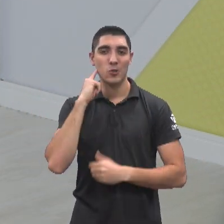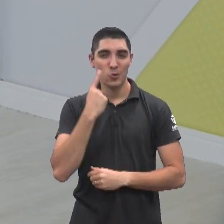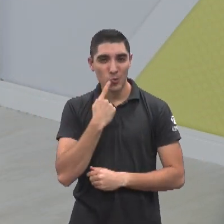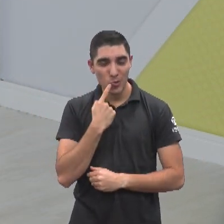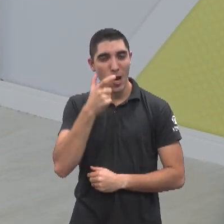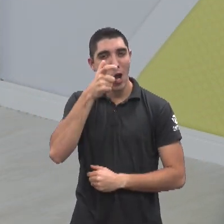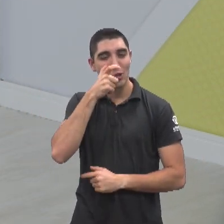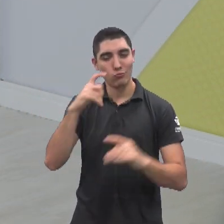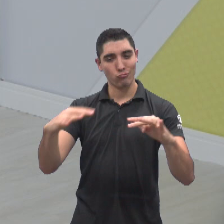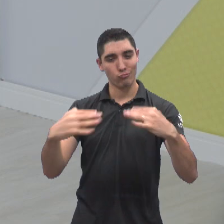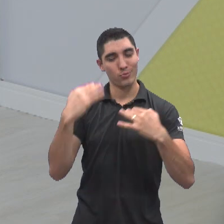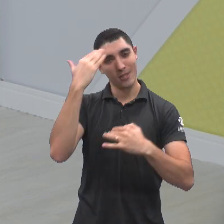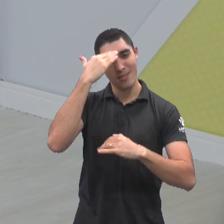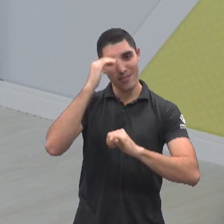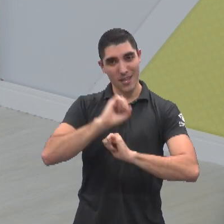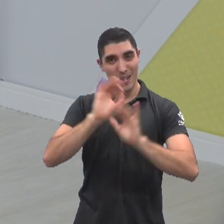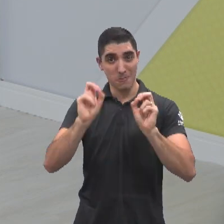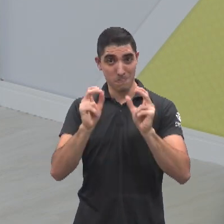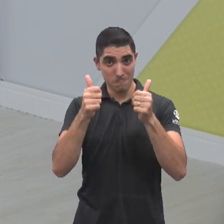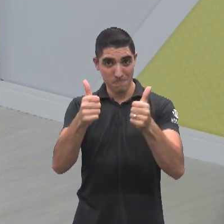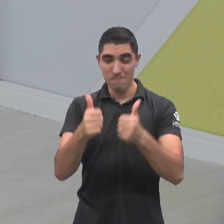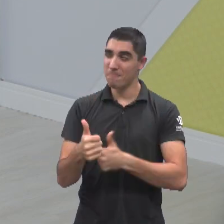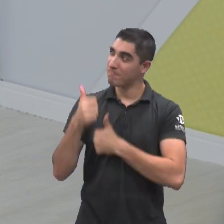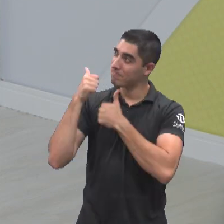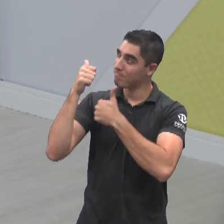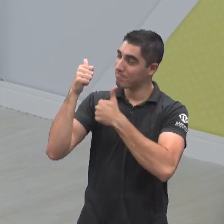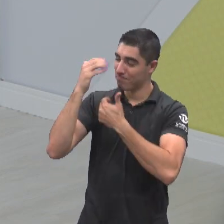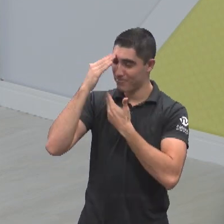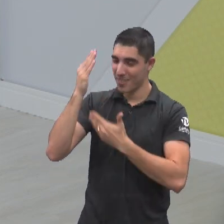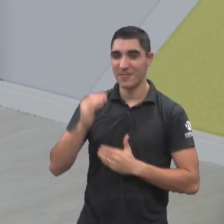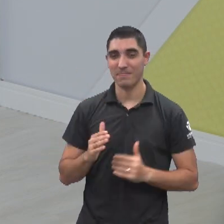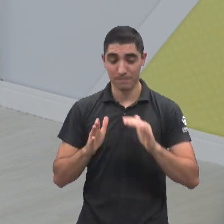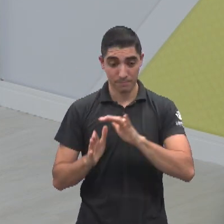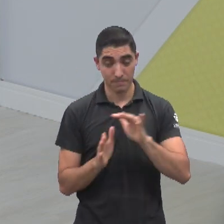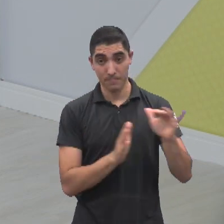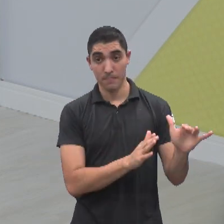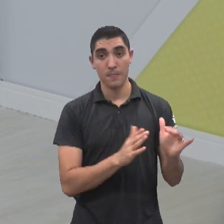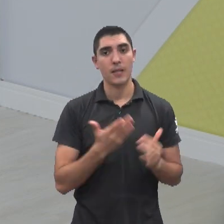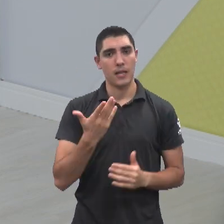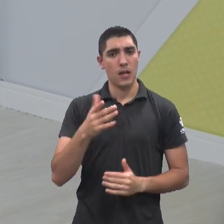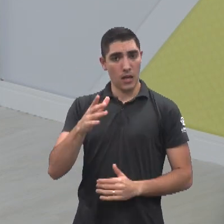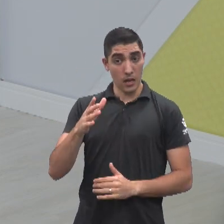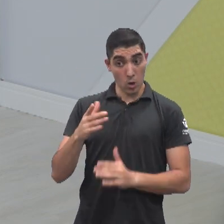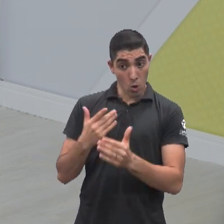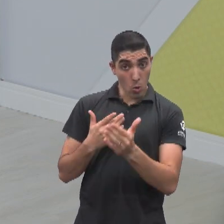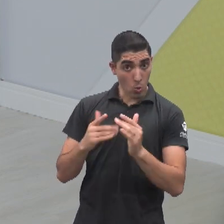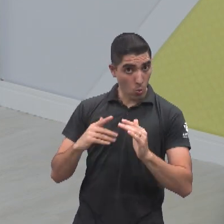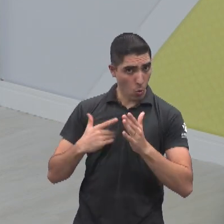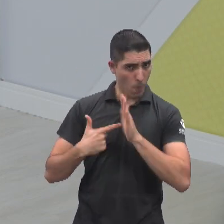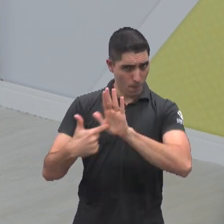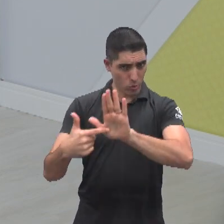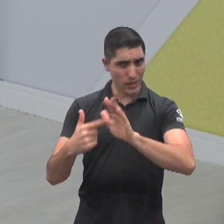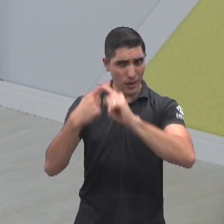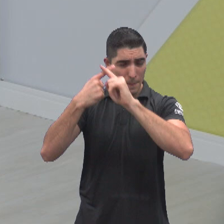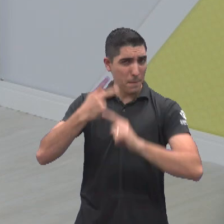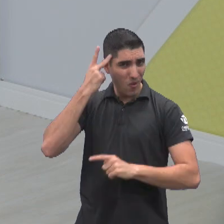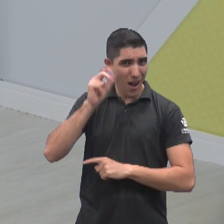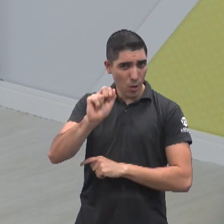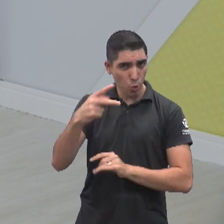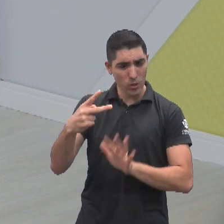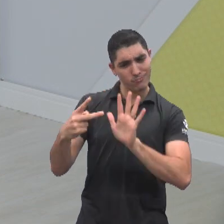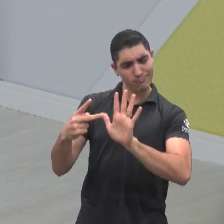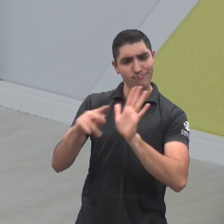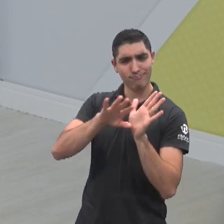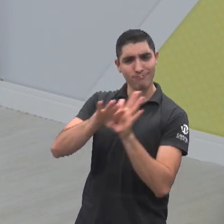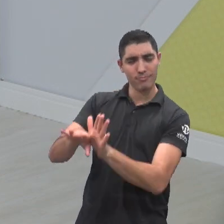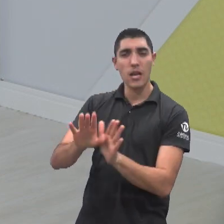que acompanha o nosso Hora, tá certo? E olha só, antes de falar do clássico, a gente vai falar de futsal, porque fazia tempo,